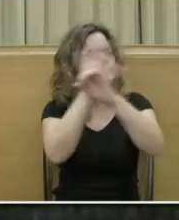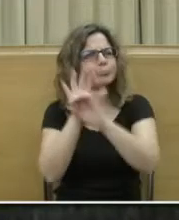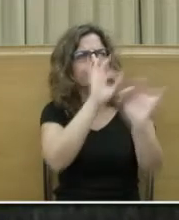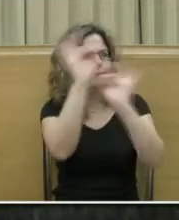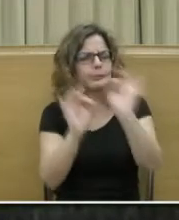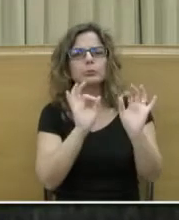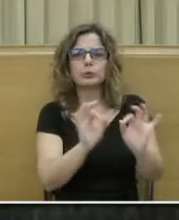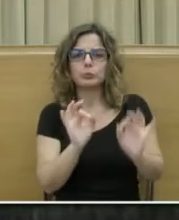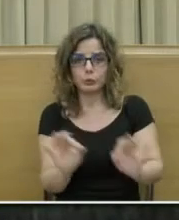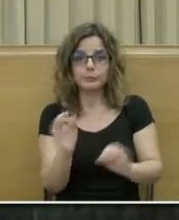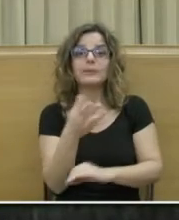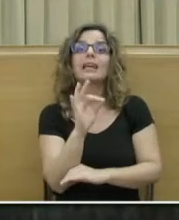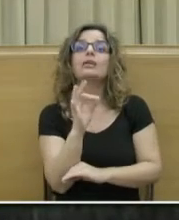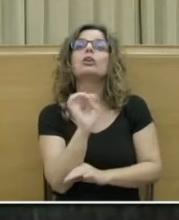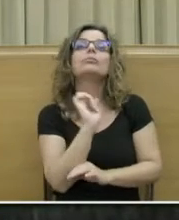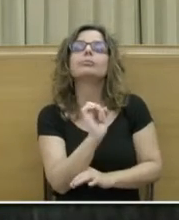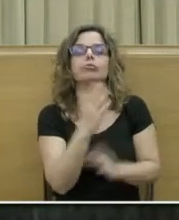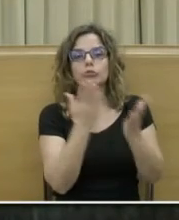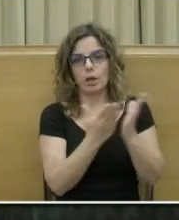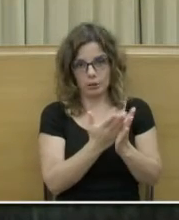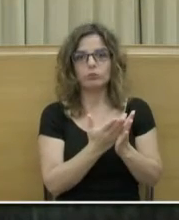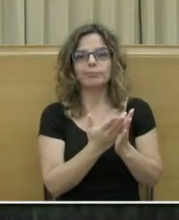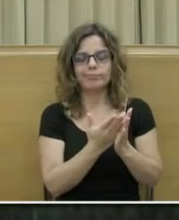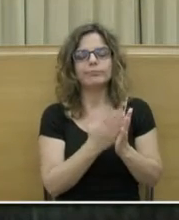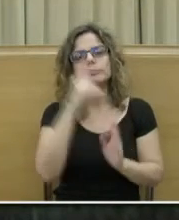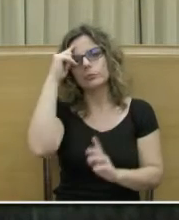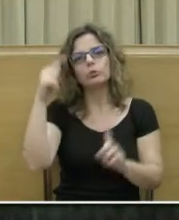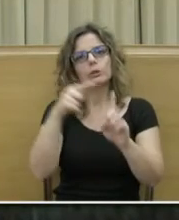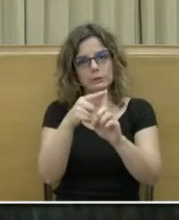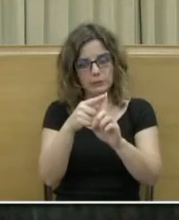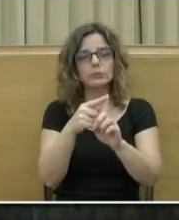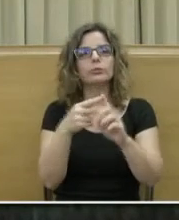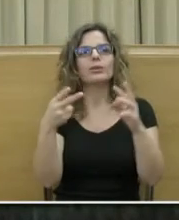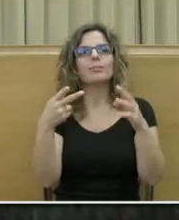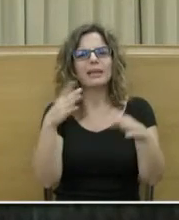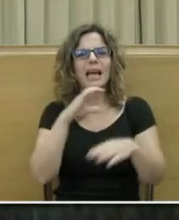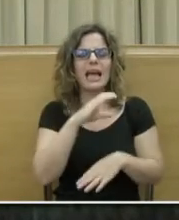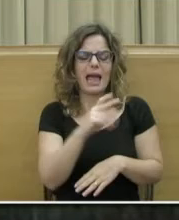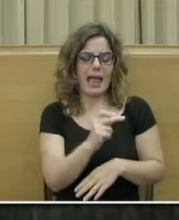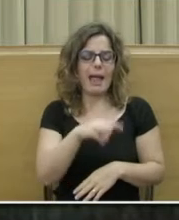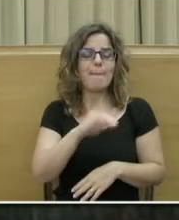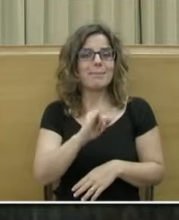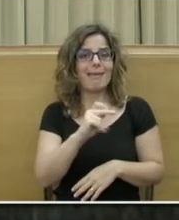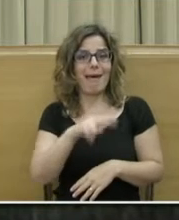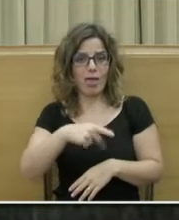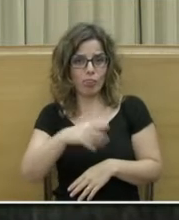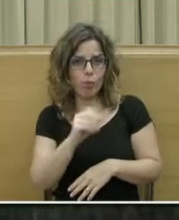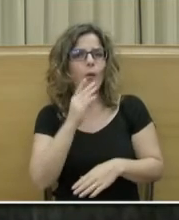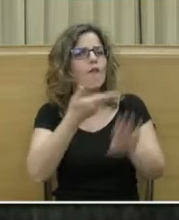quais 14 são escolas, no sentido de remover estes elementos com